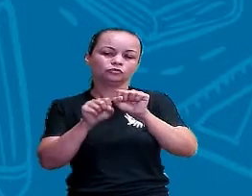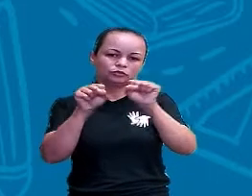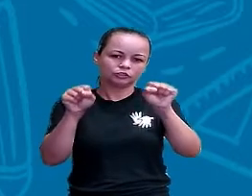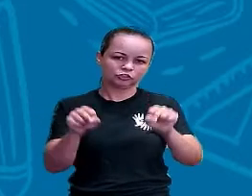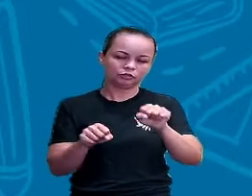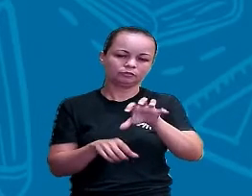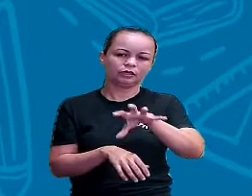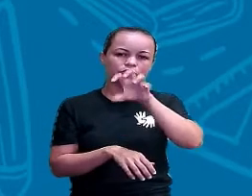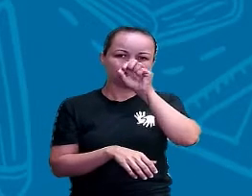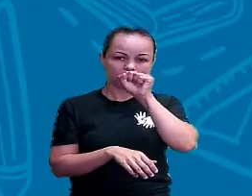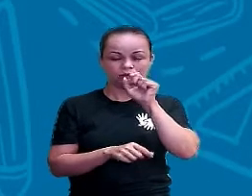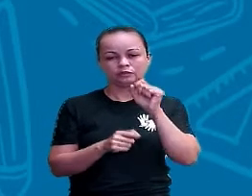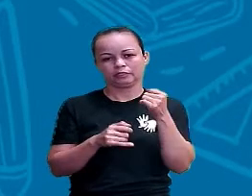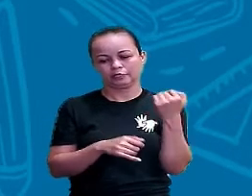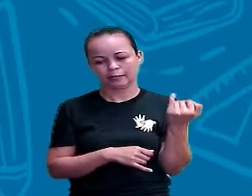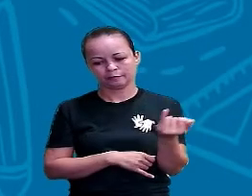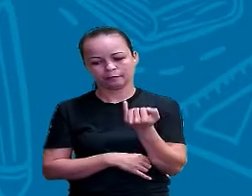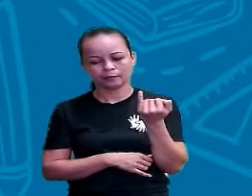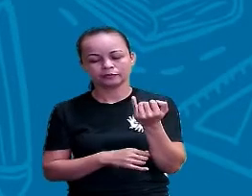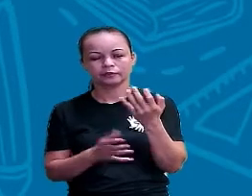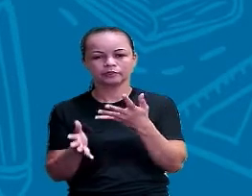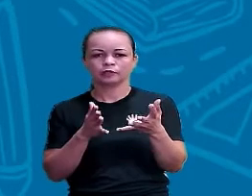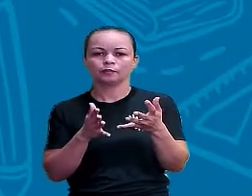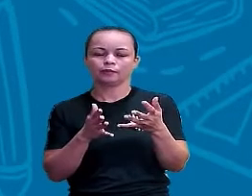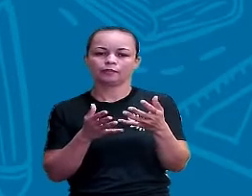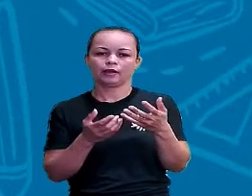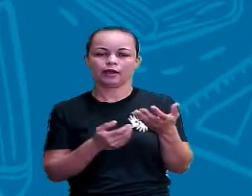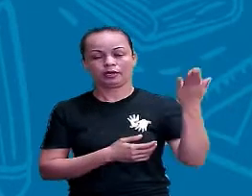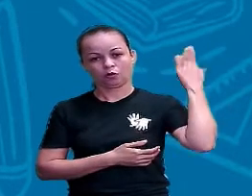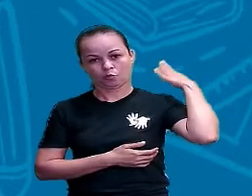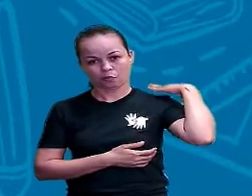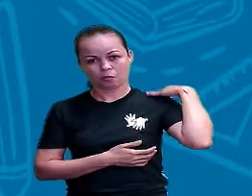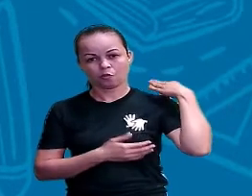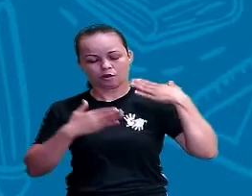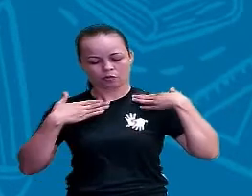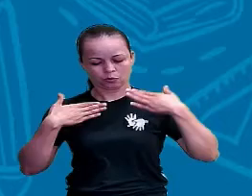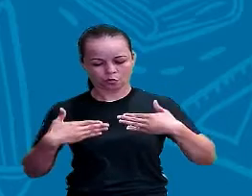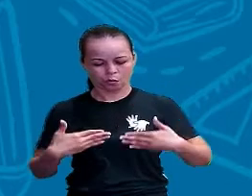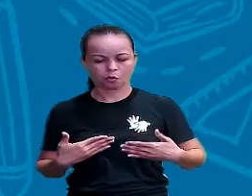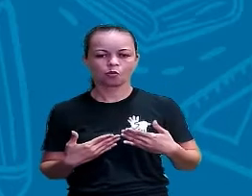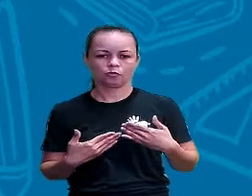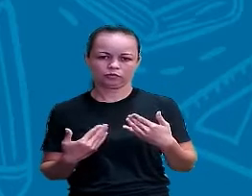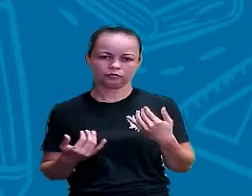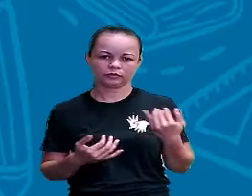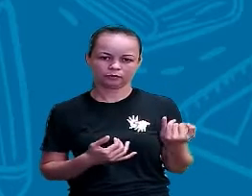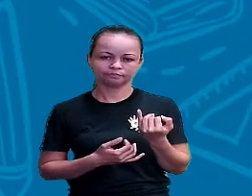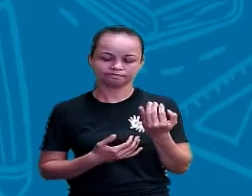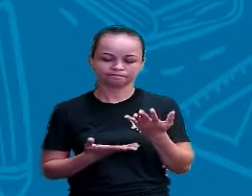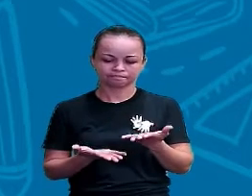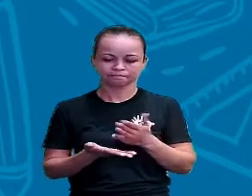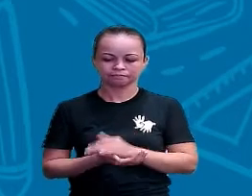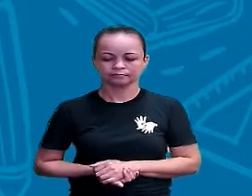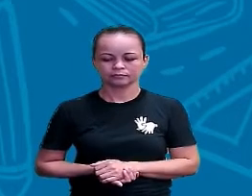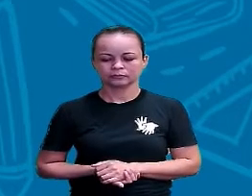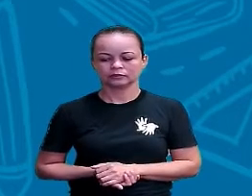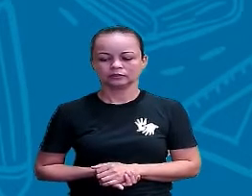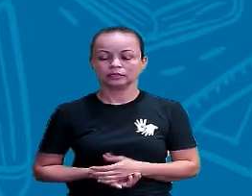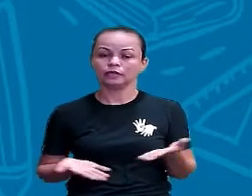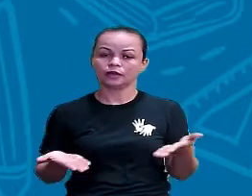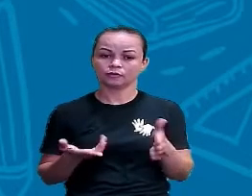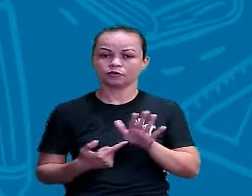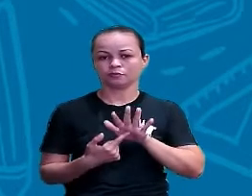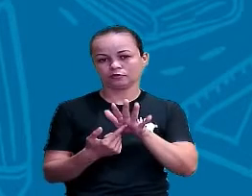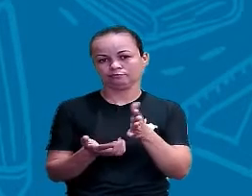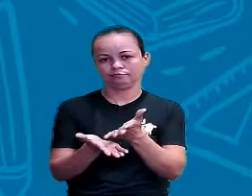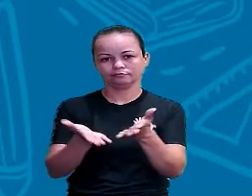já disse para vocês, é fundamental para o perfeito funcionamento do nosso corpo, tá certo? E aí eu trago algumas curiosidades,